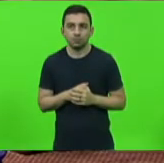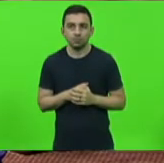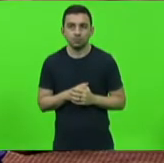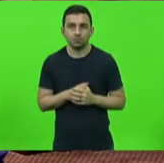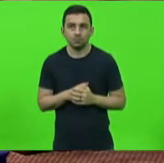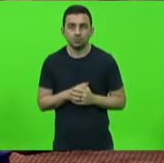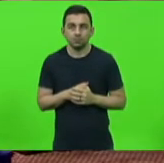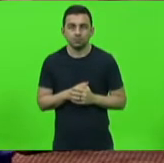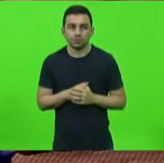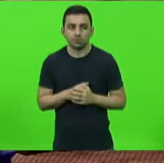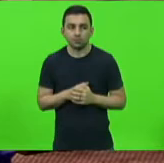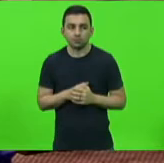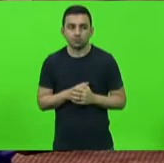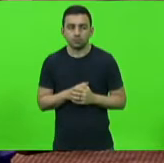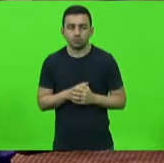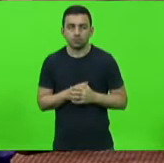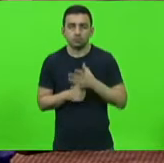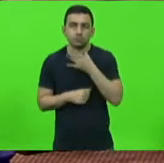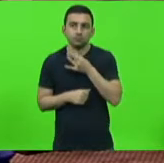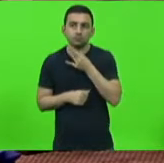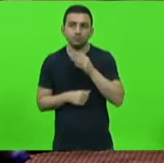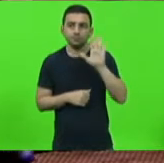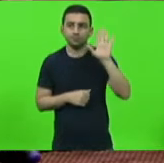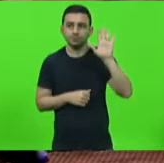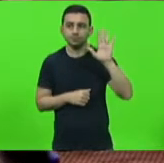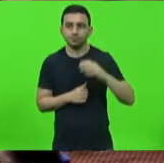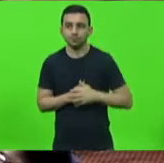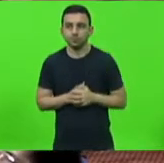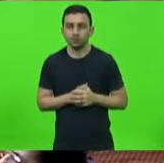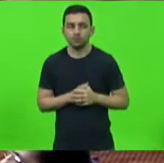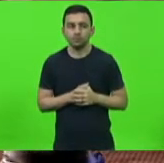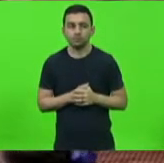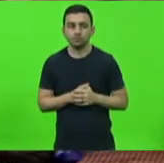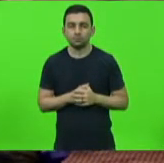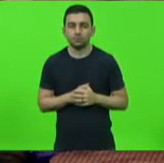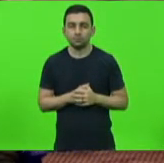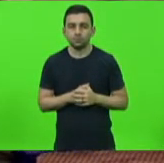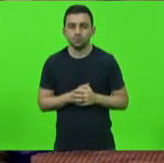Presidente. Sim, deputado Valdir Cobocchini, para encaminhamento de voto.